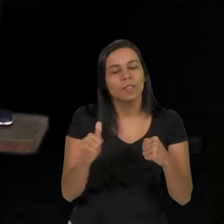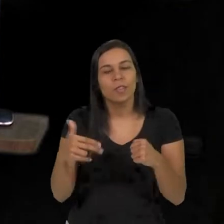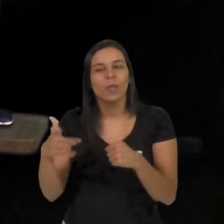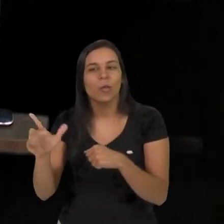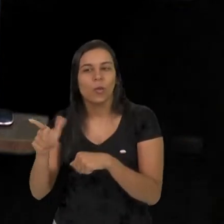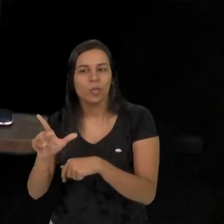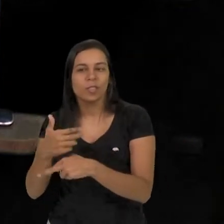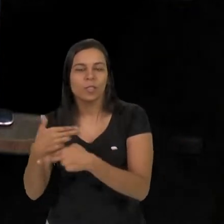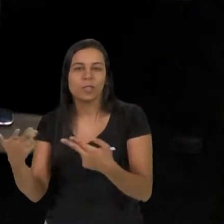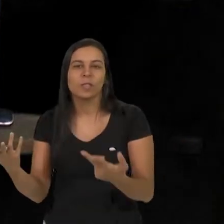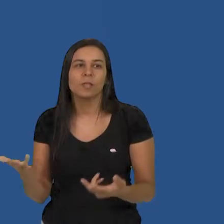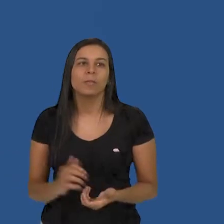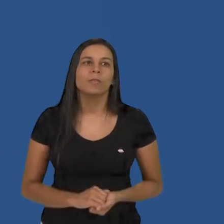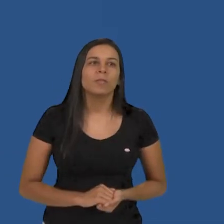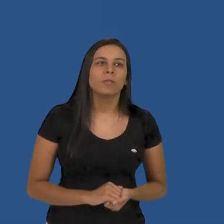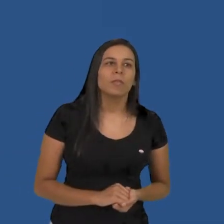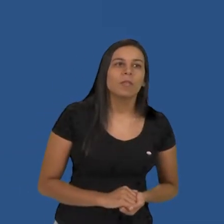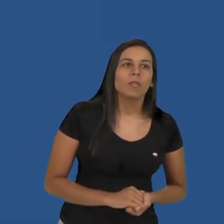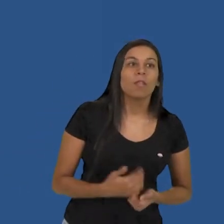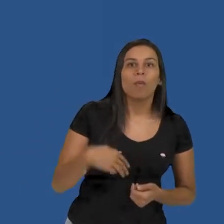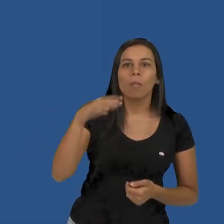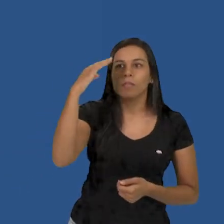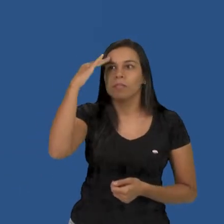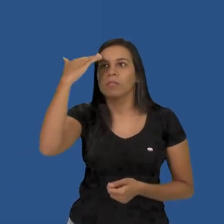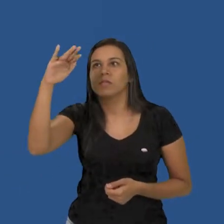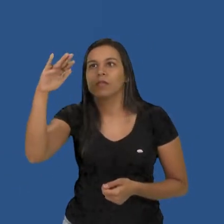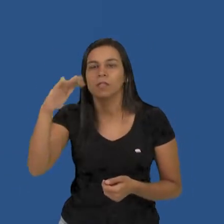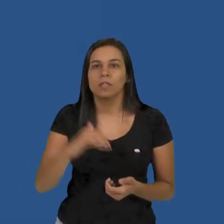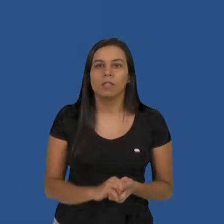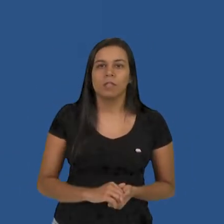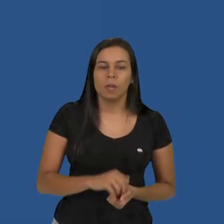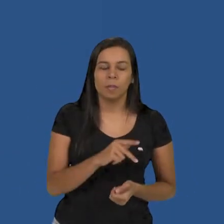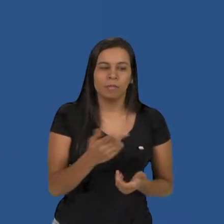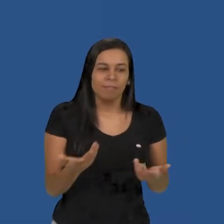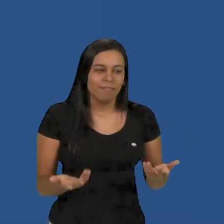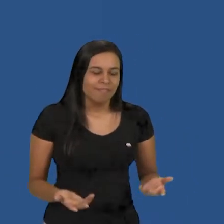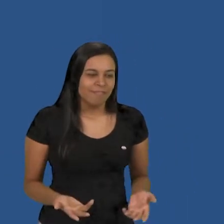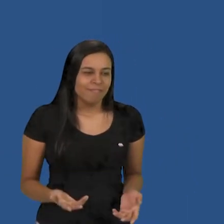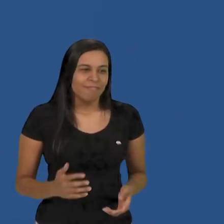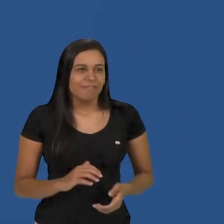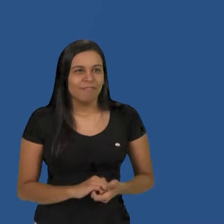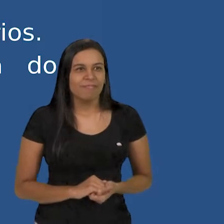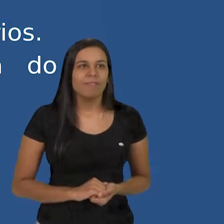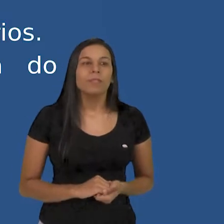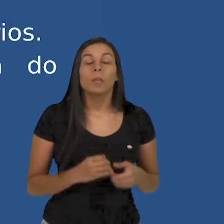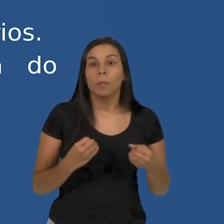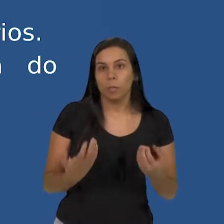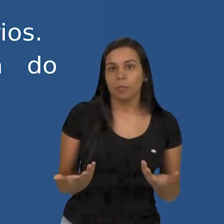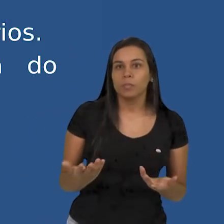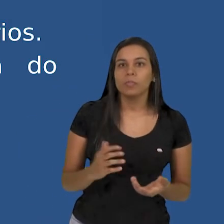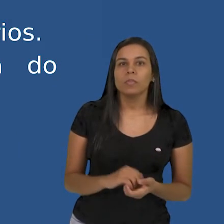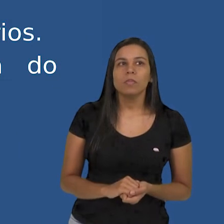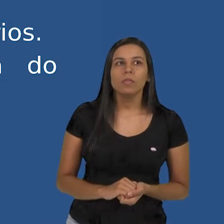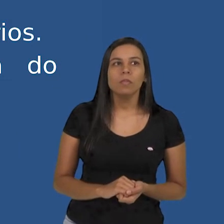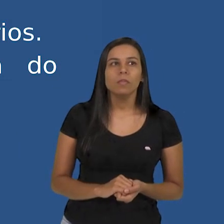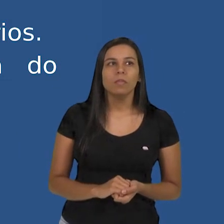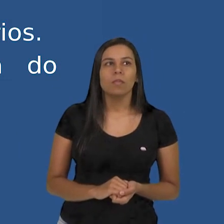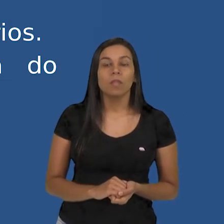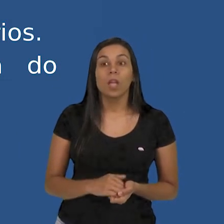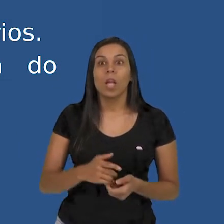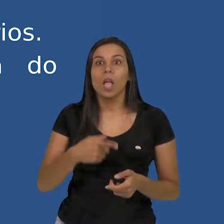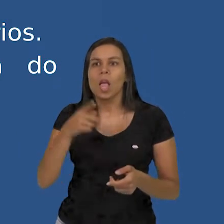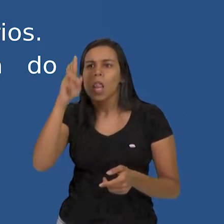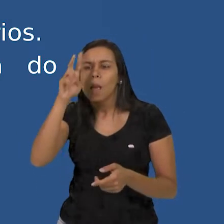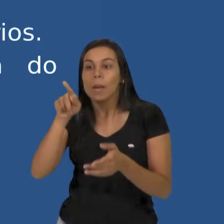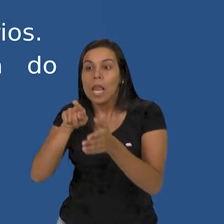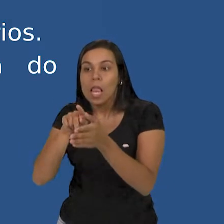você telepaticamente. A professora ficou sem ação, coitadinha, ali. Bom, a gente teria lido isso antes, lembram disso, né? Então, vou dizer